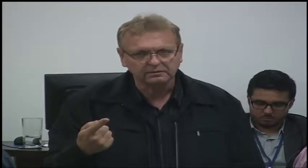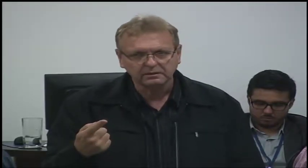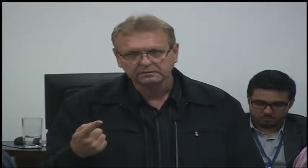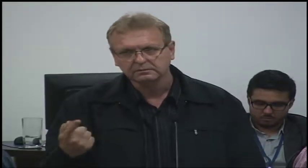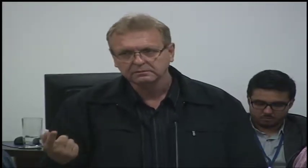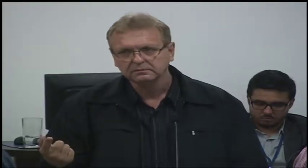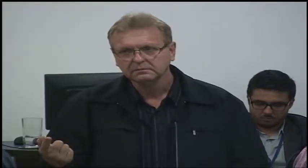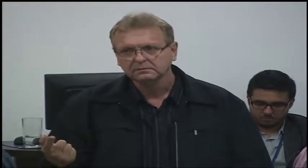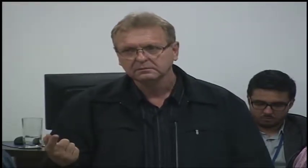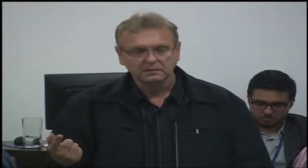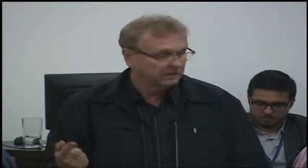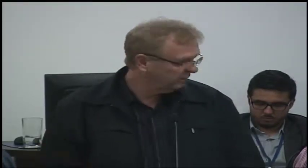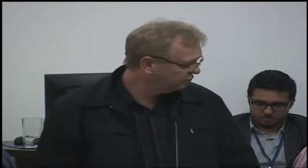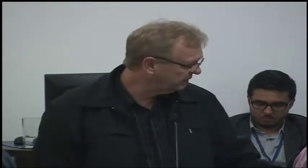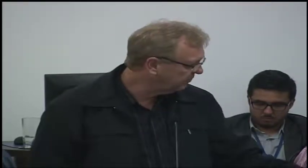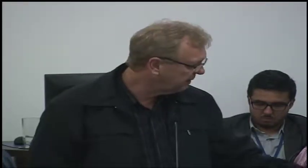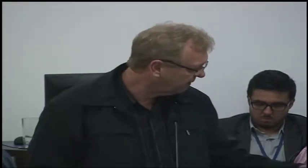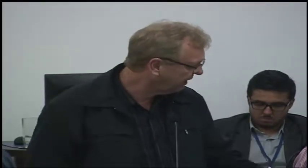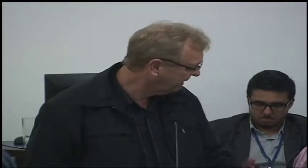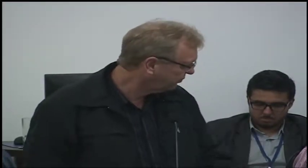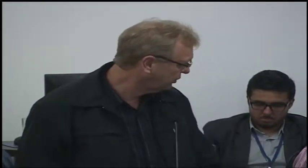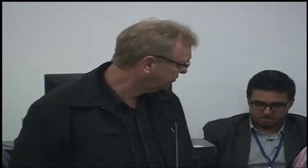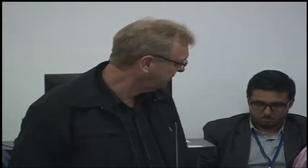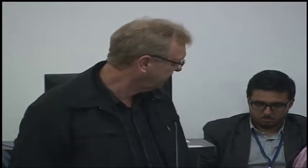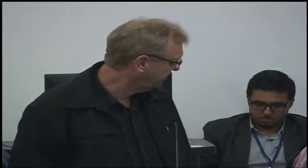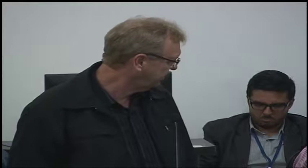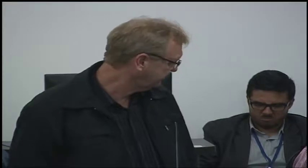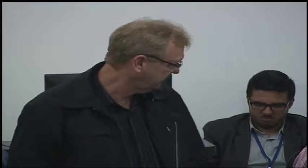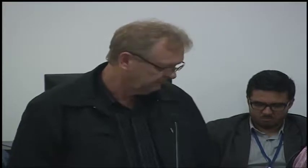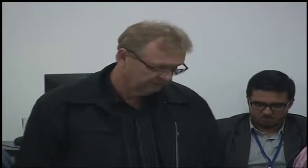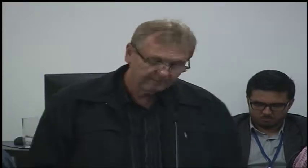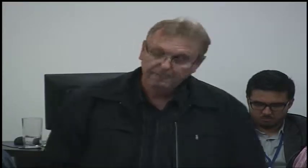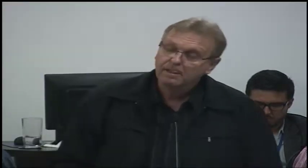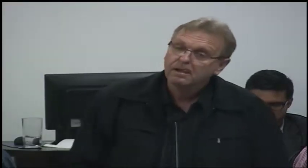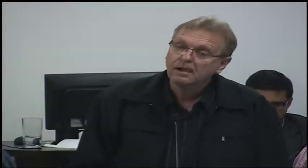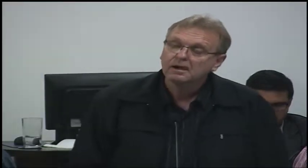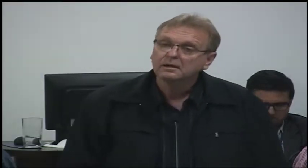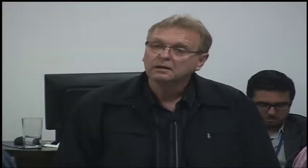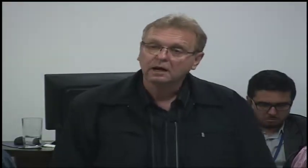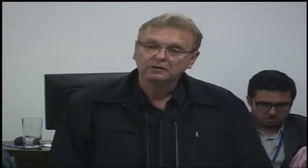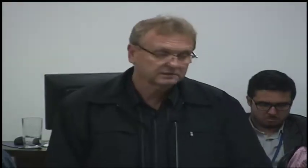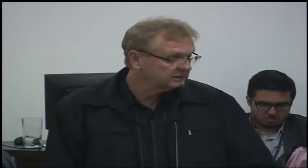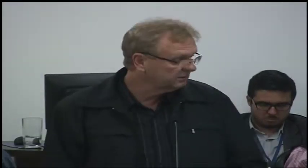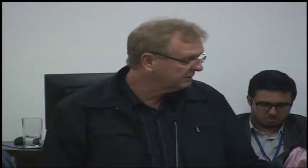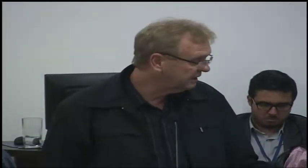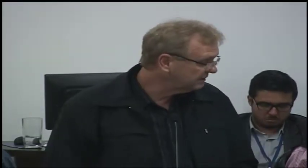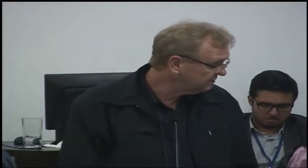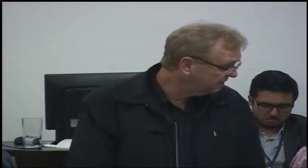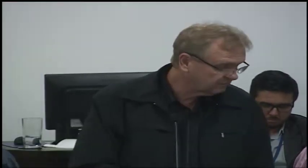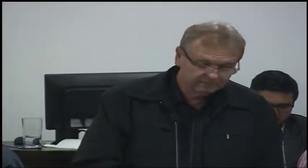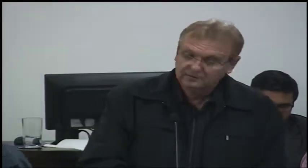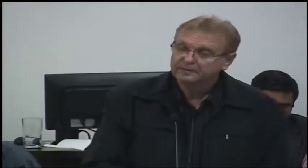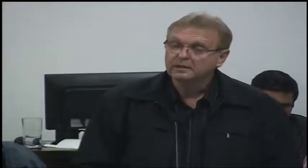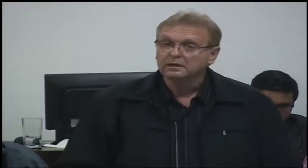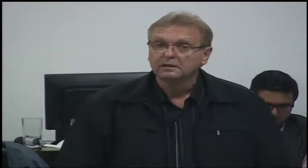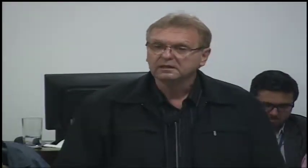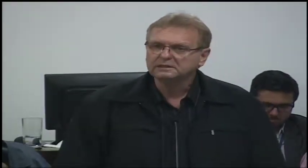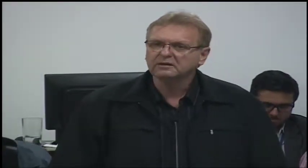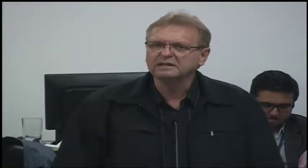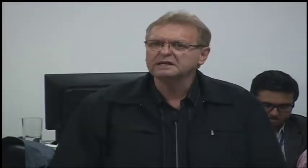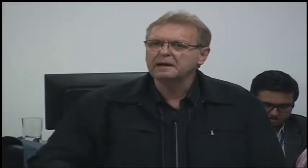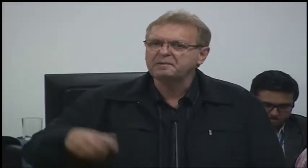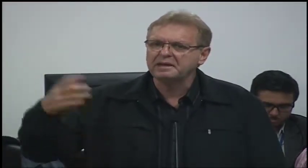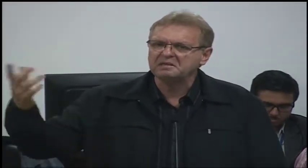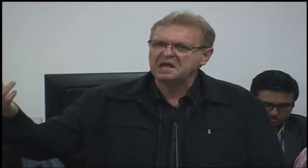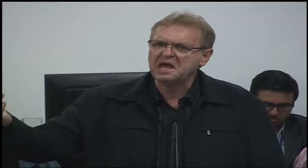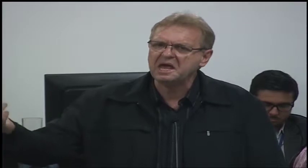independente. Eu sou independente porque até torço para independente. Né? Vocês são internacional. Então esse